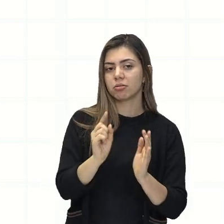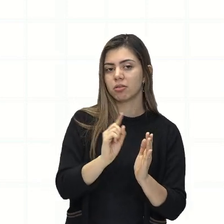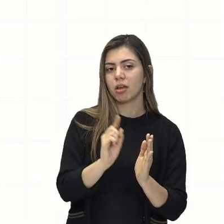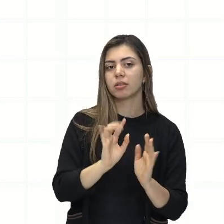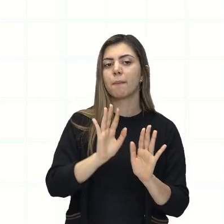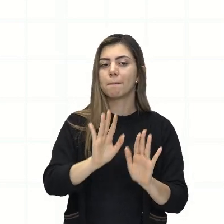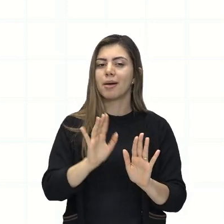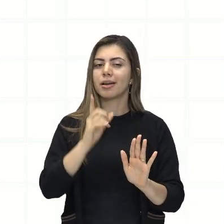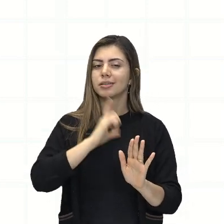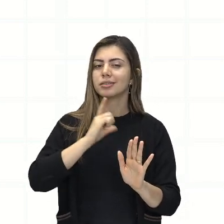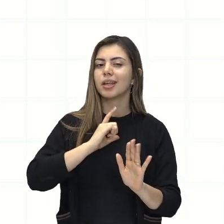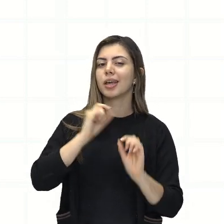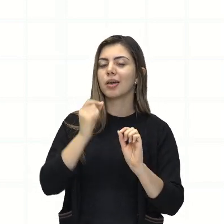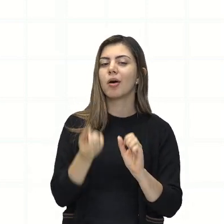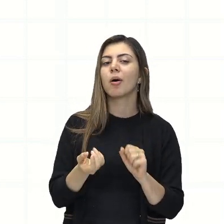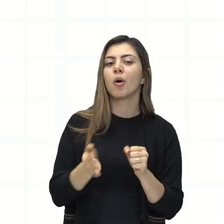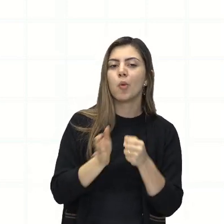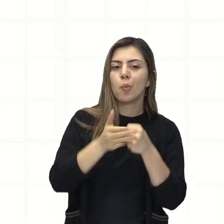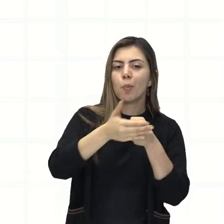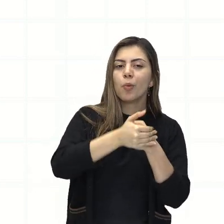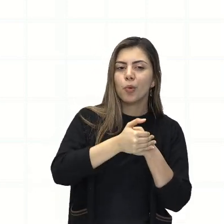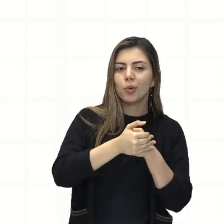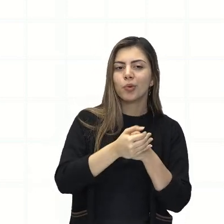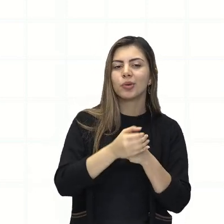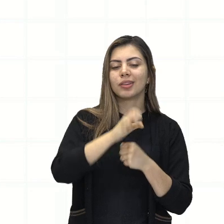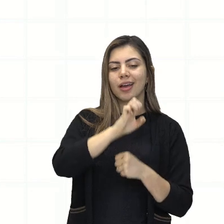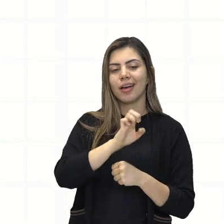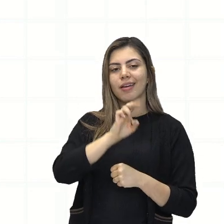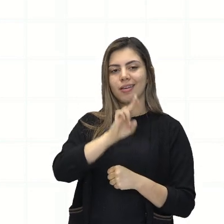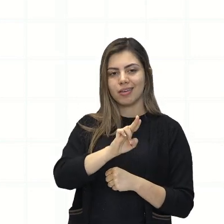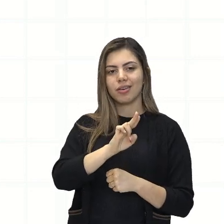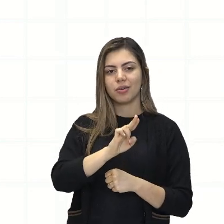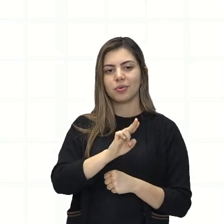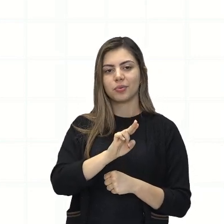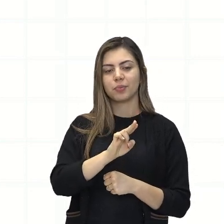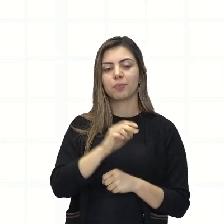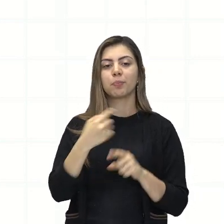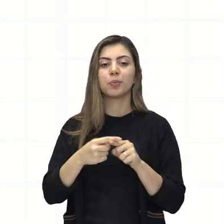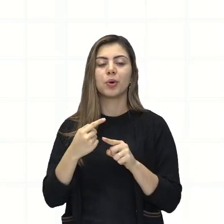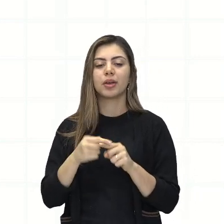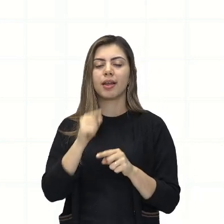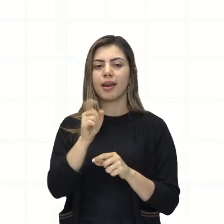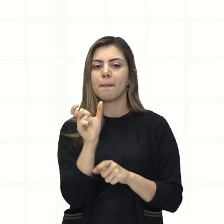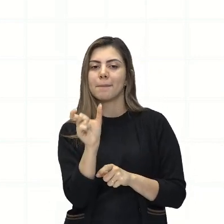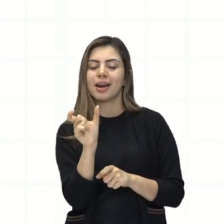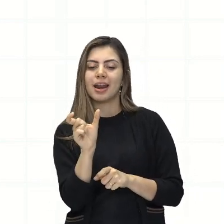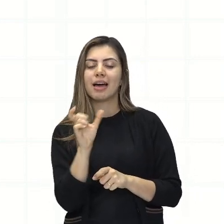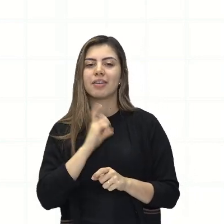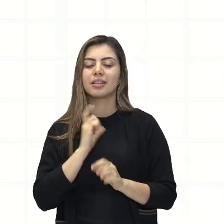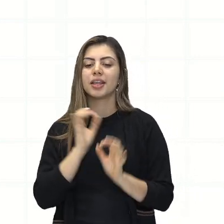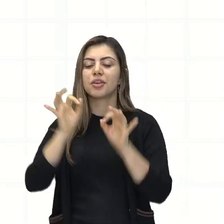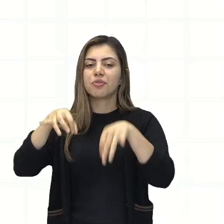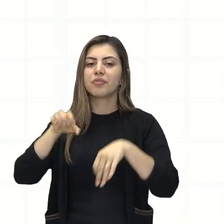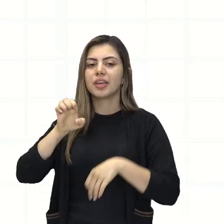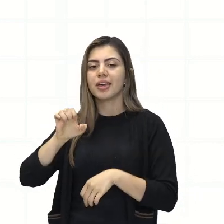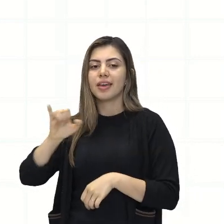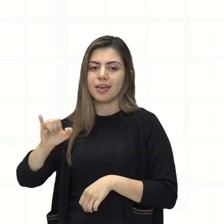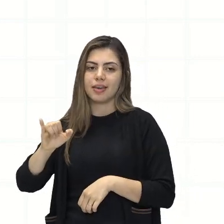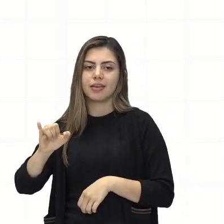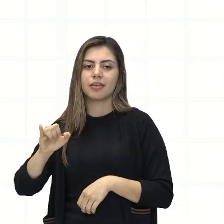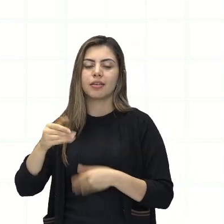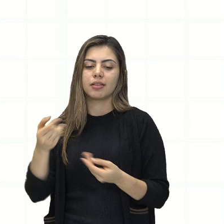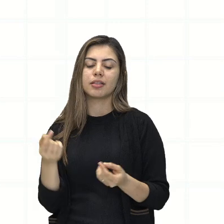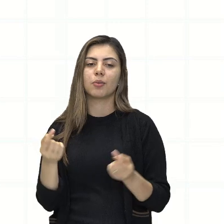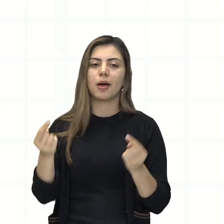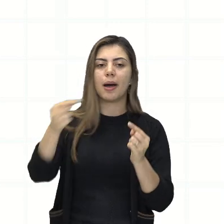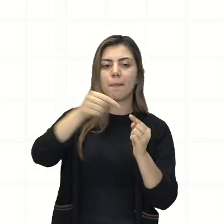temos aqui um eu, né? Ei. Essa terminação verbal especifica a